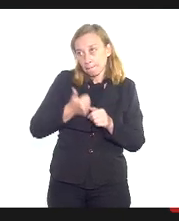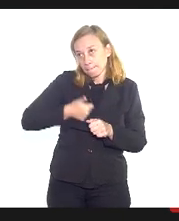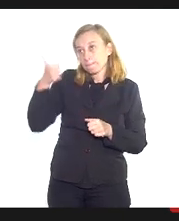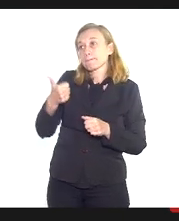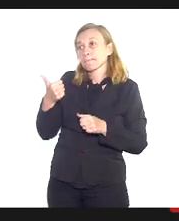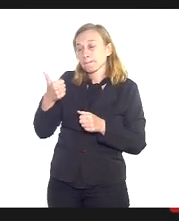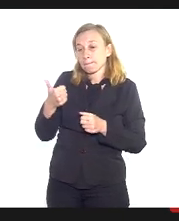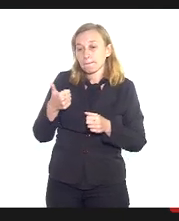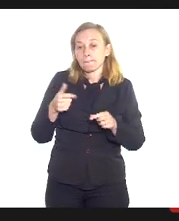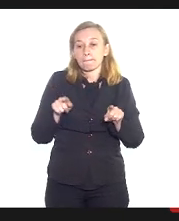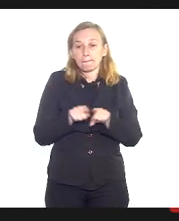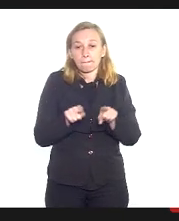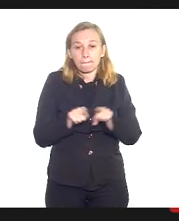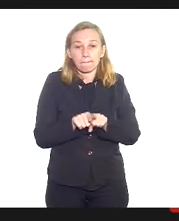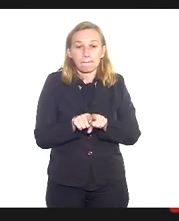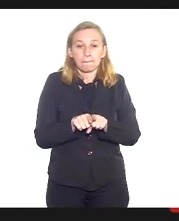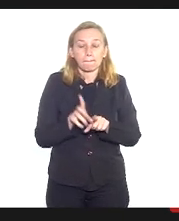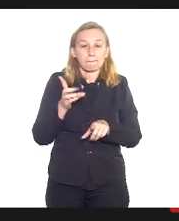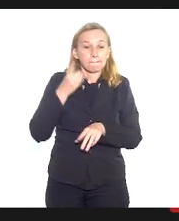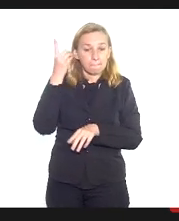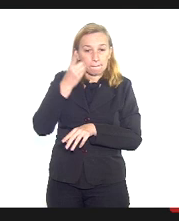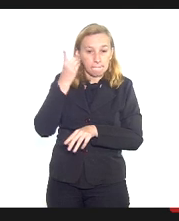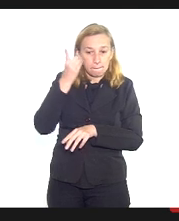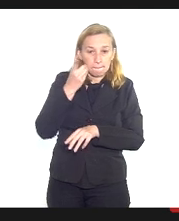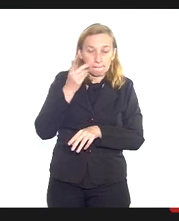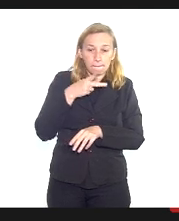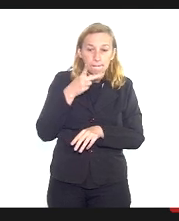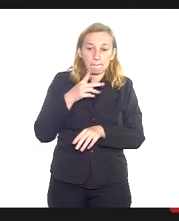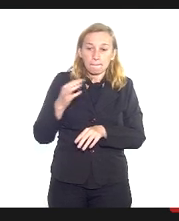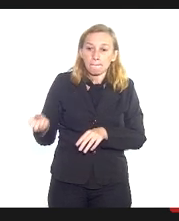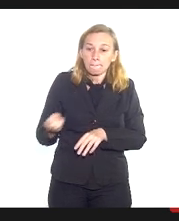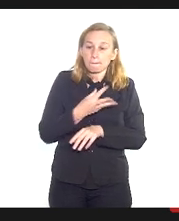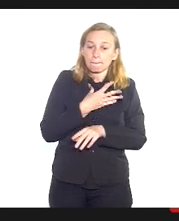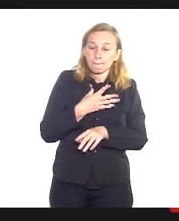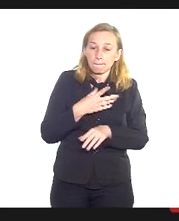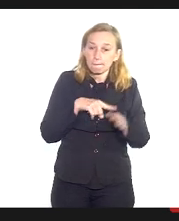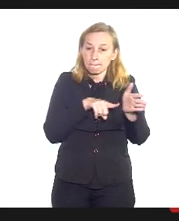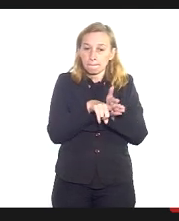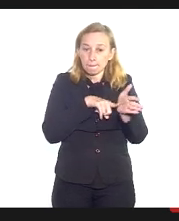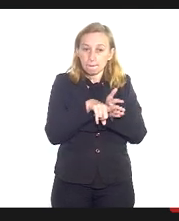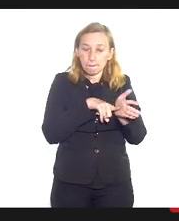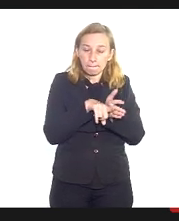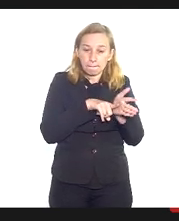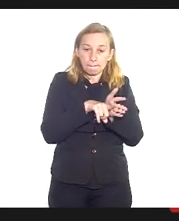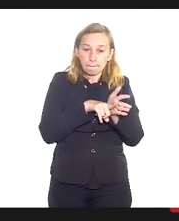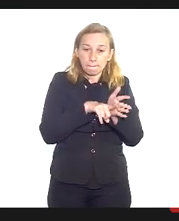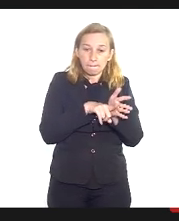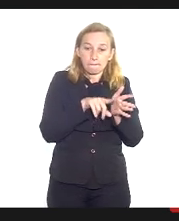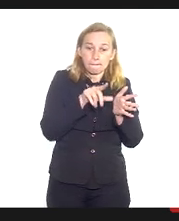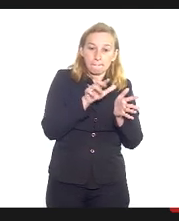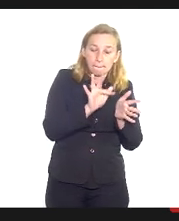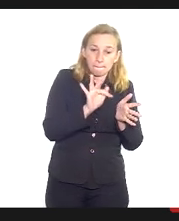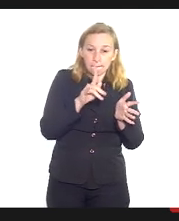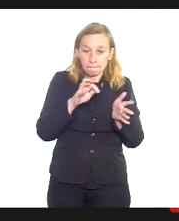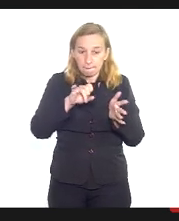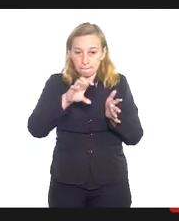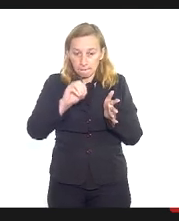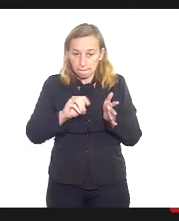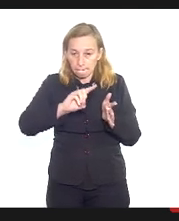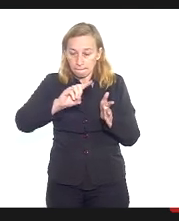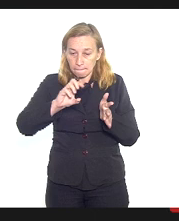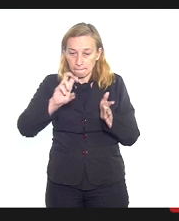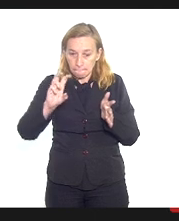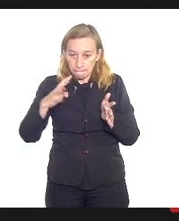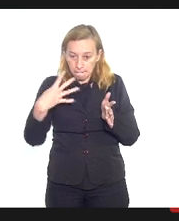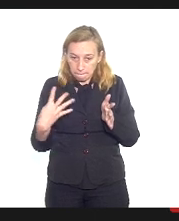E também para deixar bem claro para os senhores deputados que existe toda uma nova frente de fiscalização na AF04 em cima dos prestadores